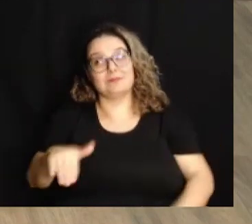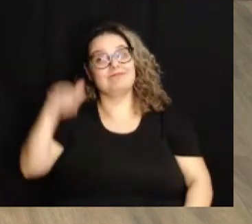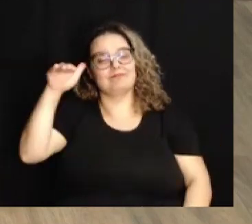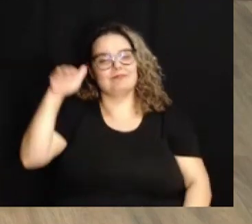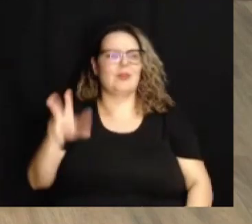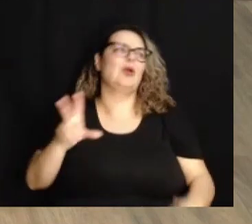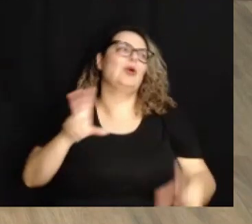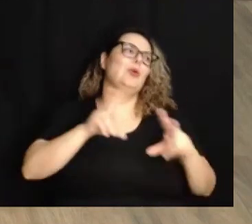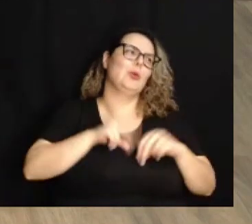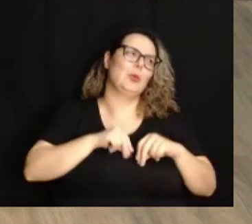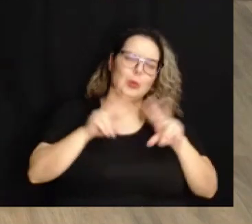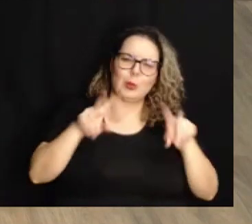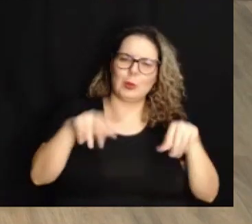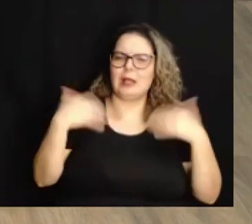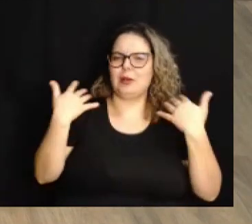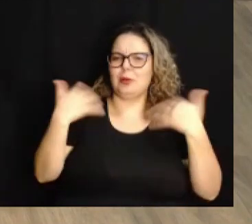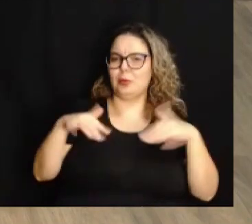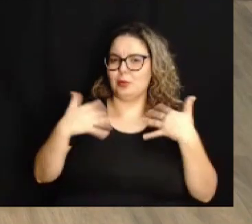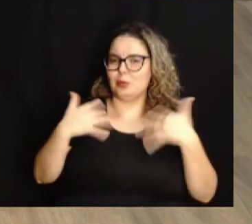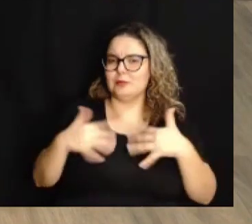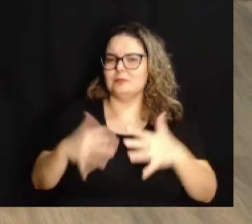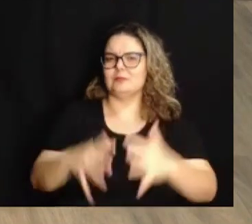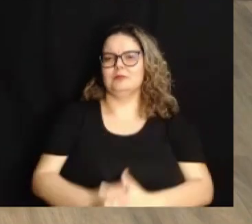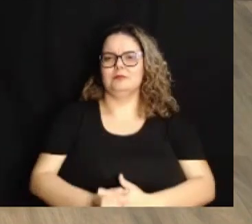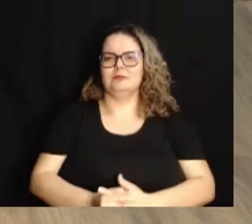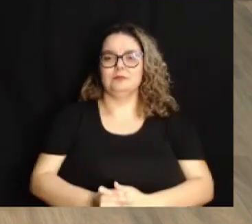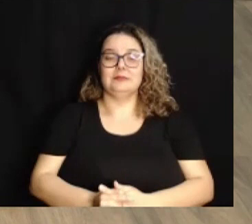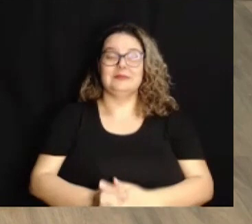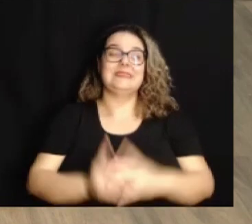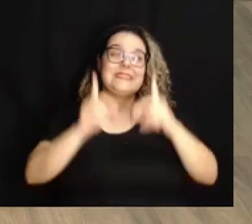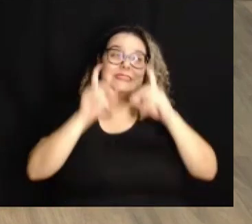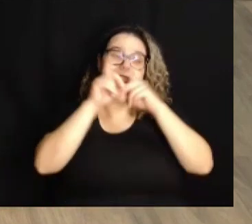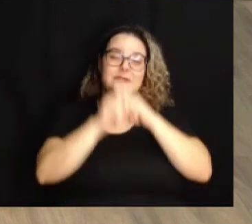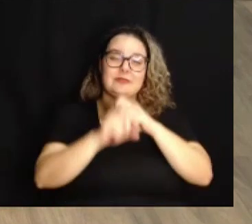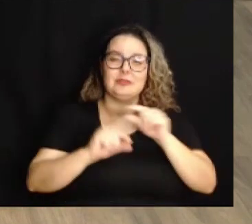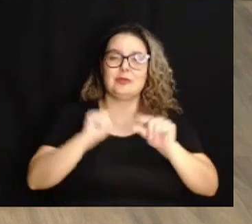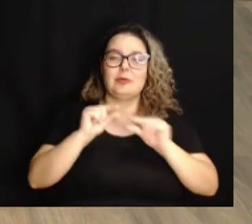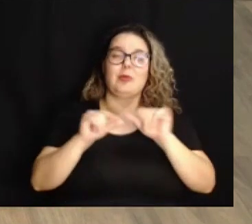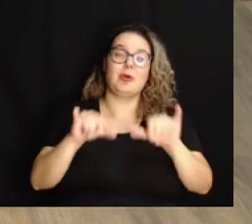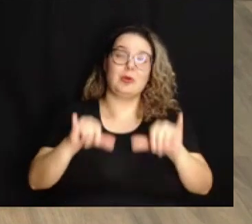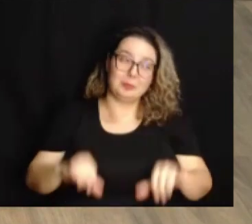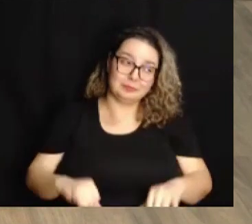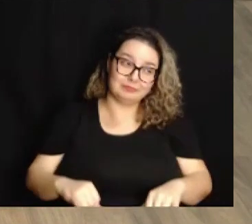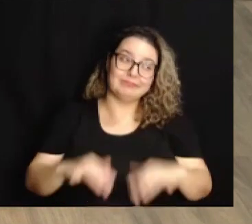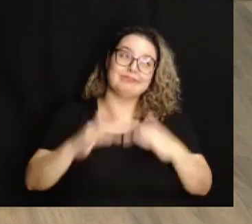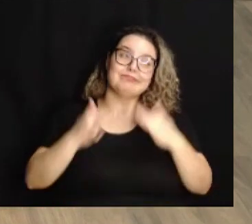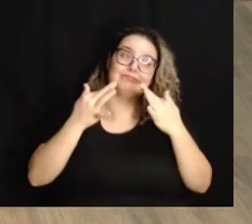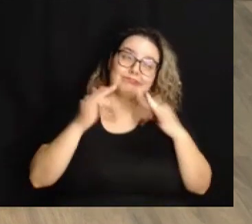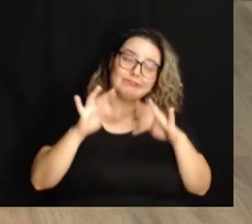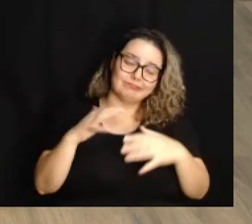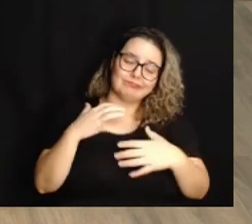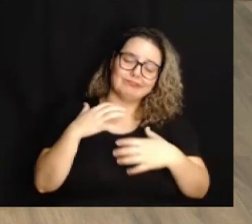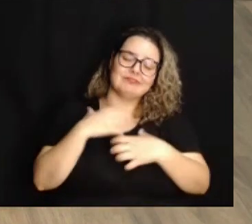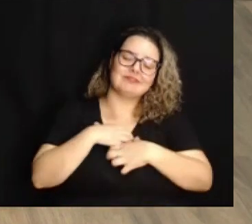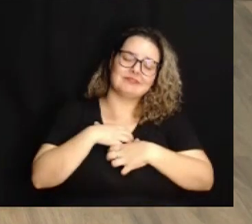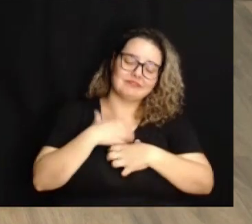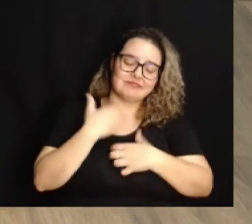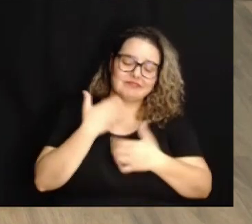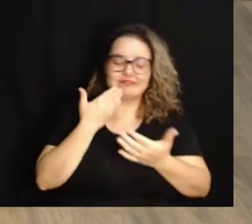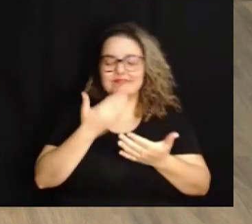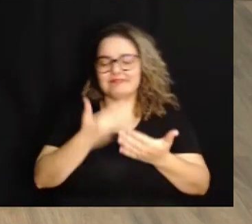Um assunto delicado, um pouquinho dolorido, porque dói, né? Quando a gente fala de perda, quando a gente fala de luto,